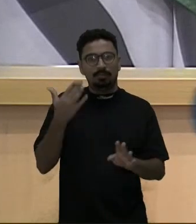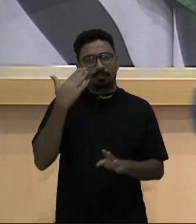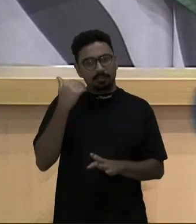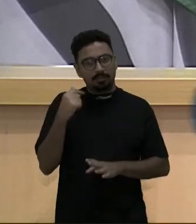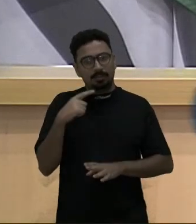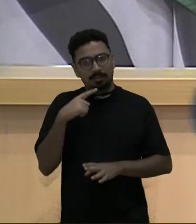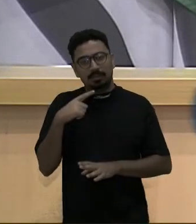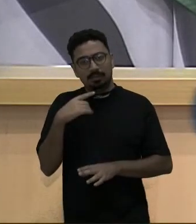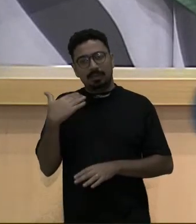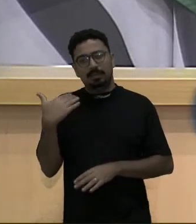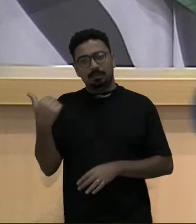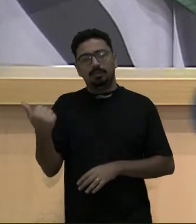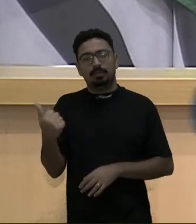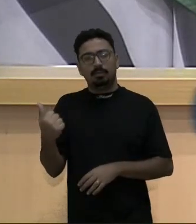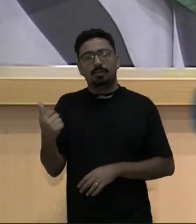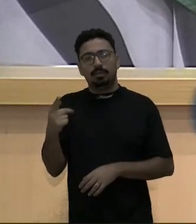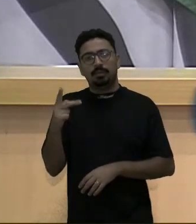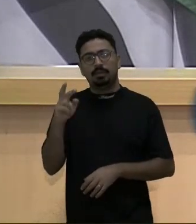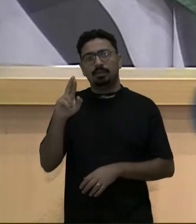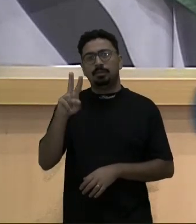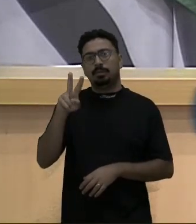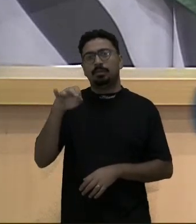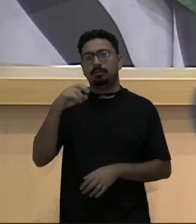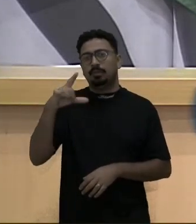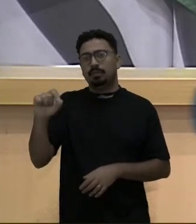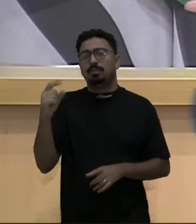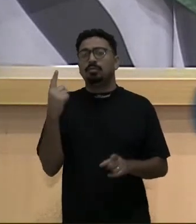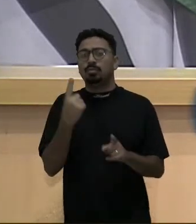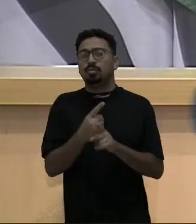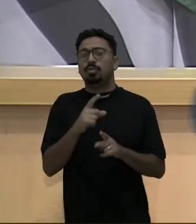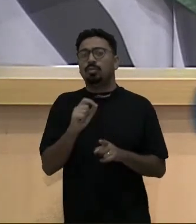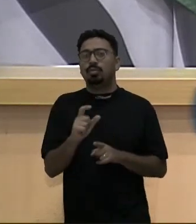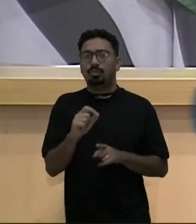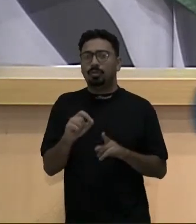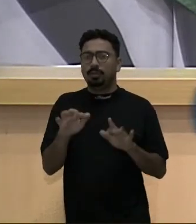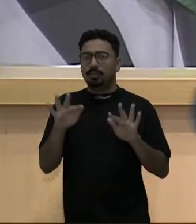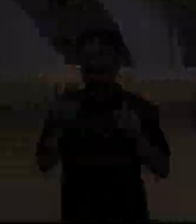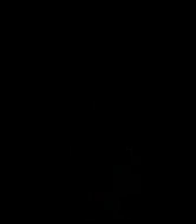chamado, e ela descobre nessa ligação que ela está no final da fila de novo.